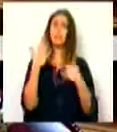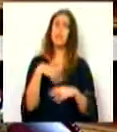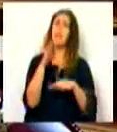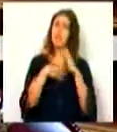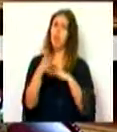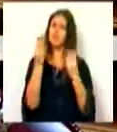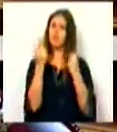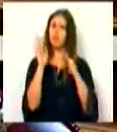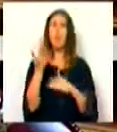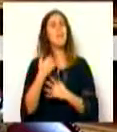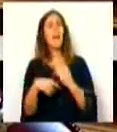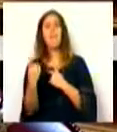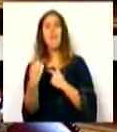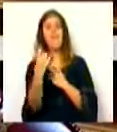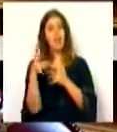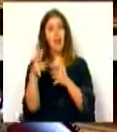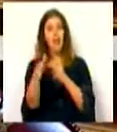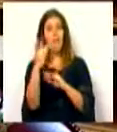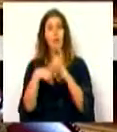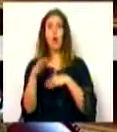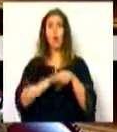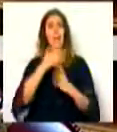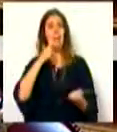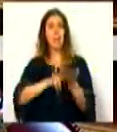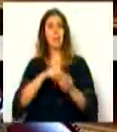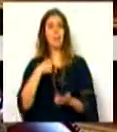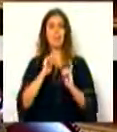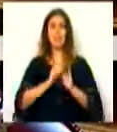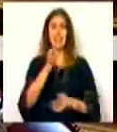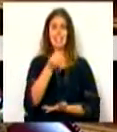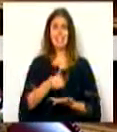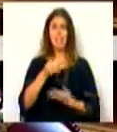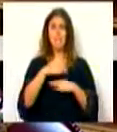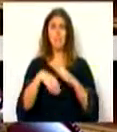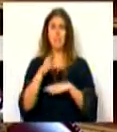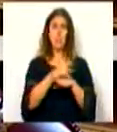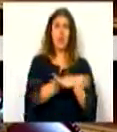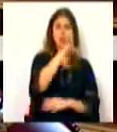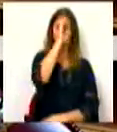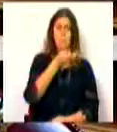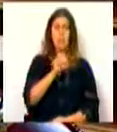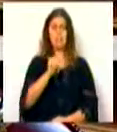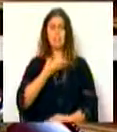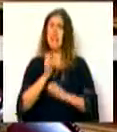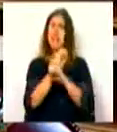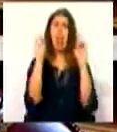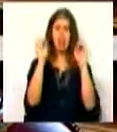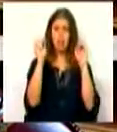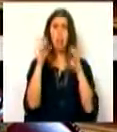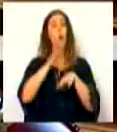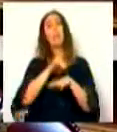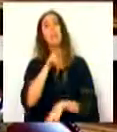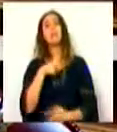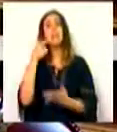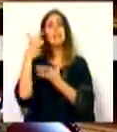foi alcançado, há ainda um caminho a percorrer, porque a realidade é que começámos do zero. Nada foi feito pelo anterior Governo PSD-CDS. Nada. É por isso